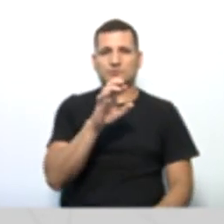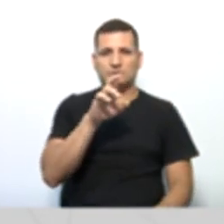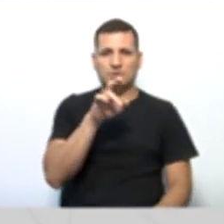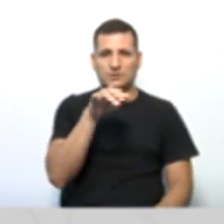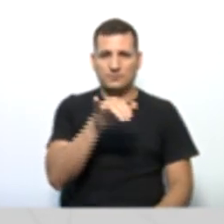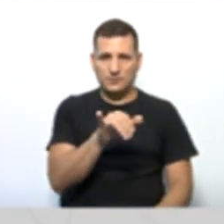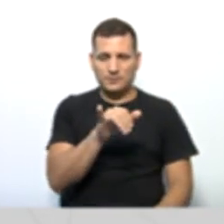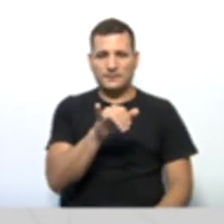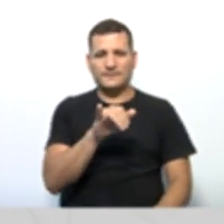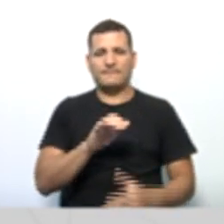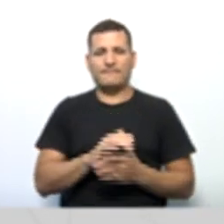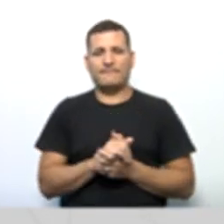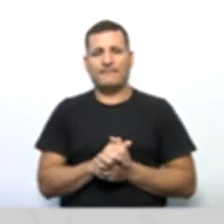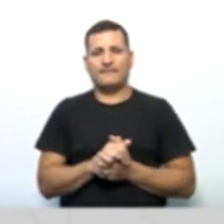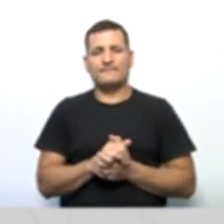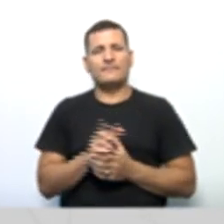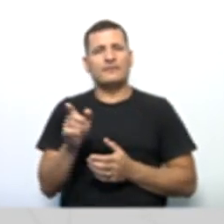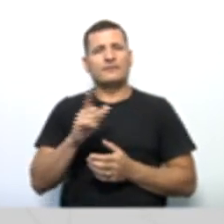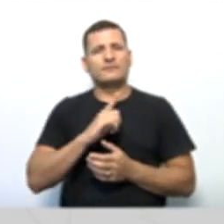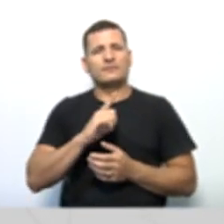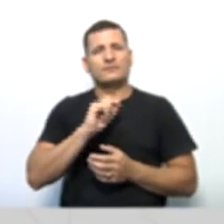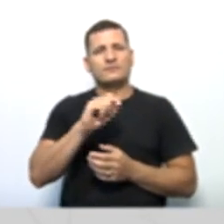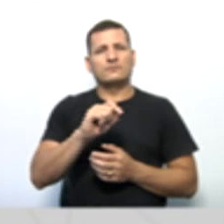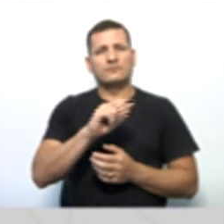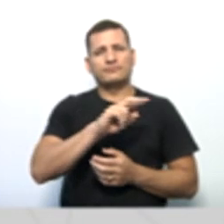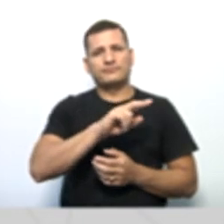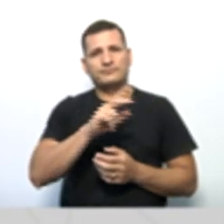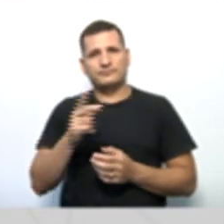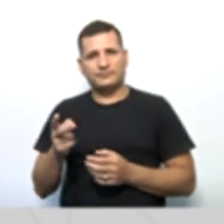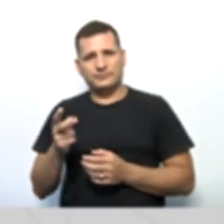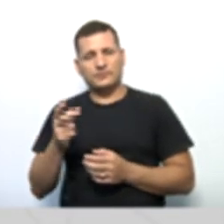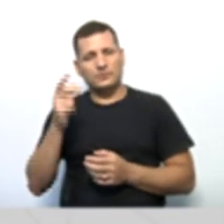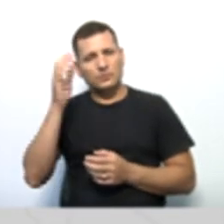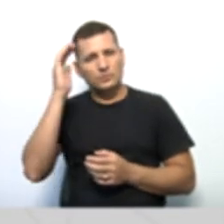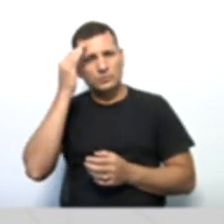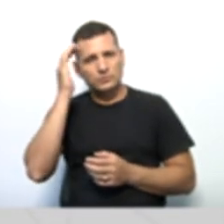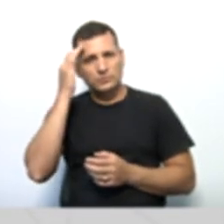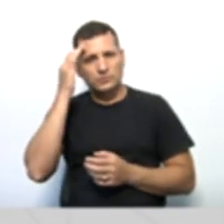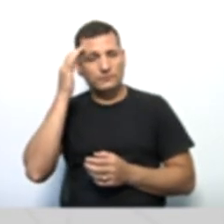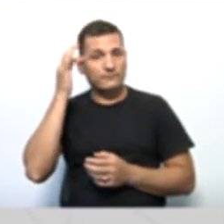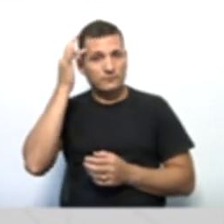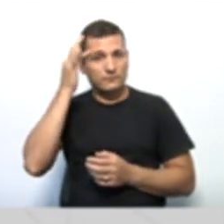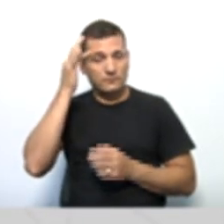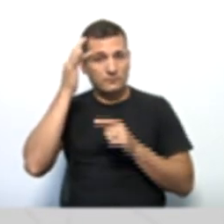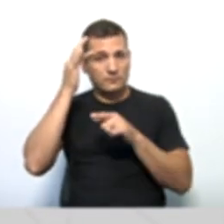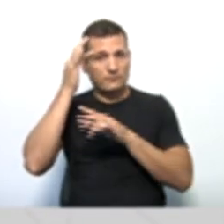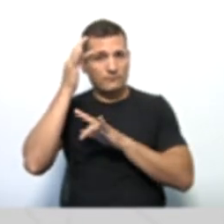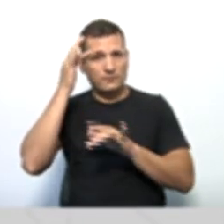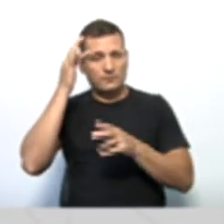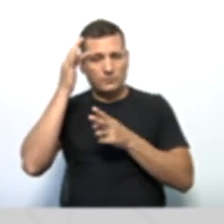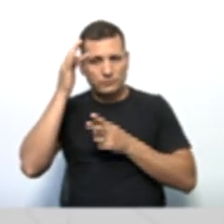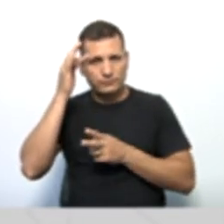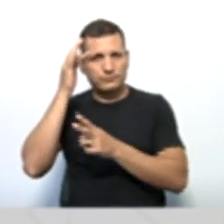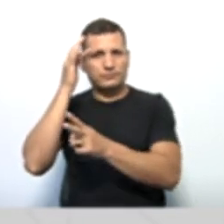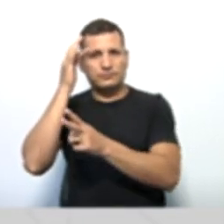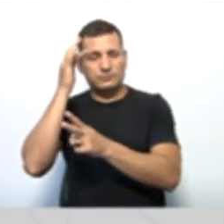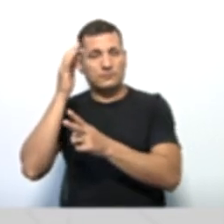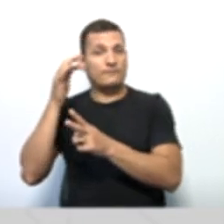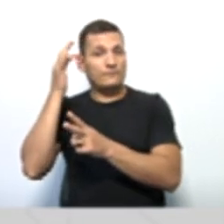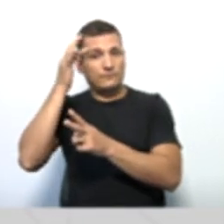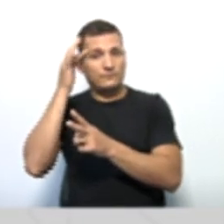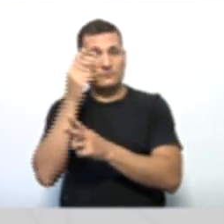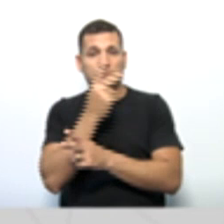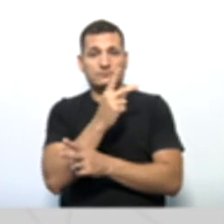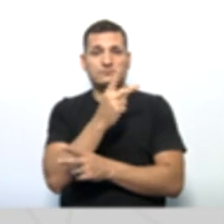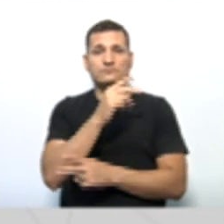o Mill herda a concepção filosófica. Então, Mill vai continuar, dar continuidade à filosofia de